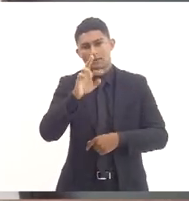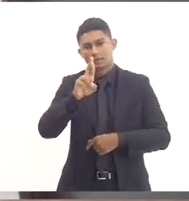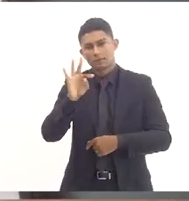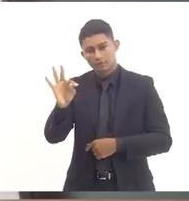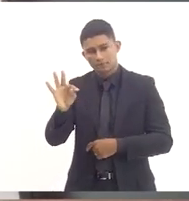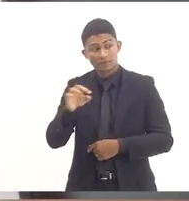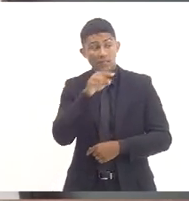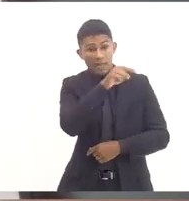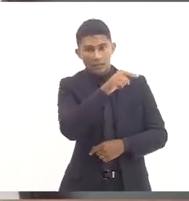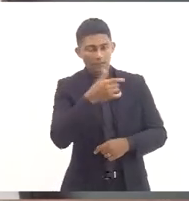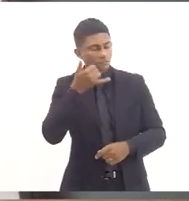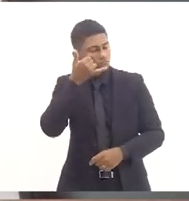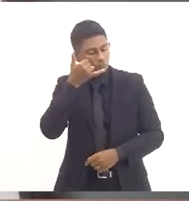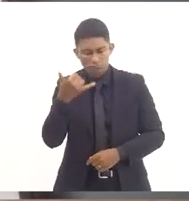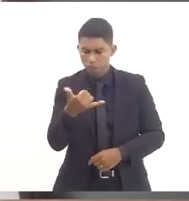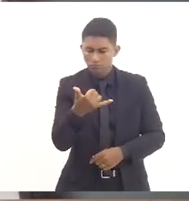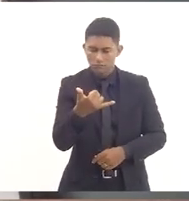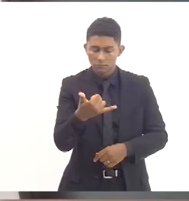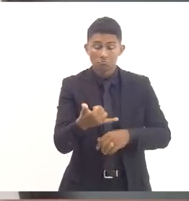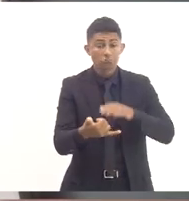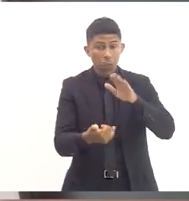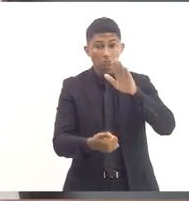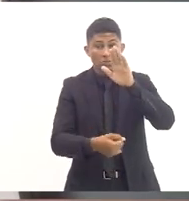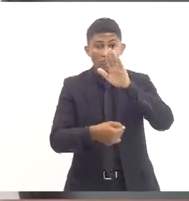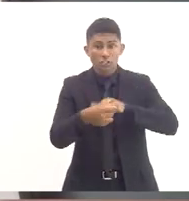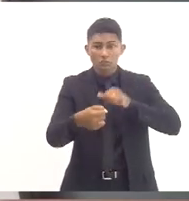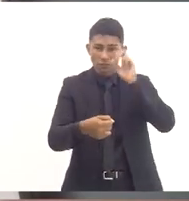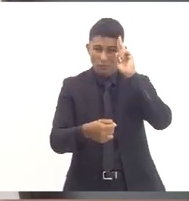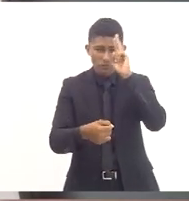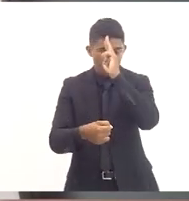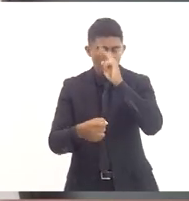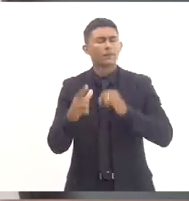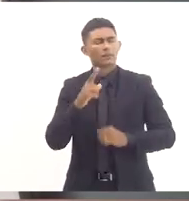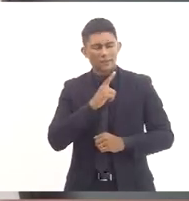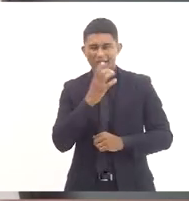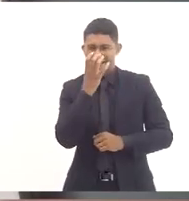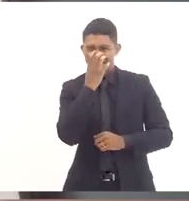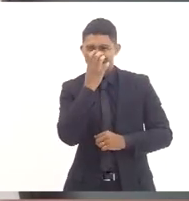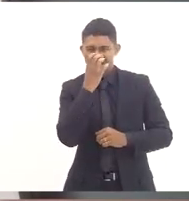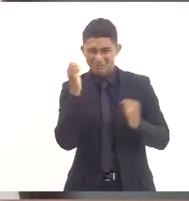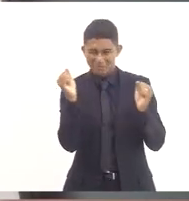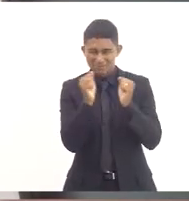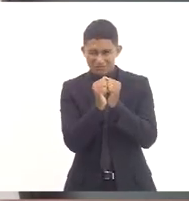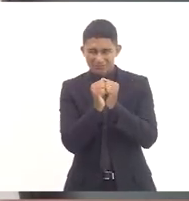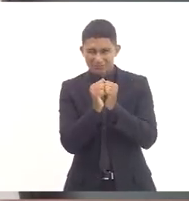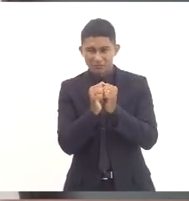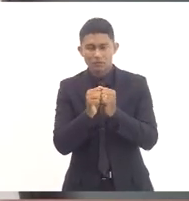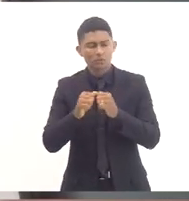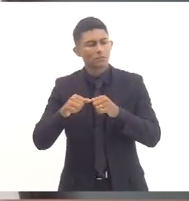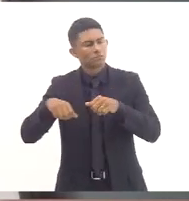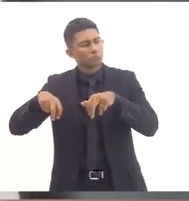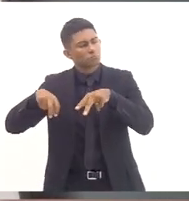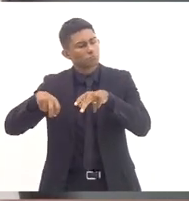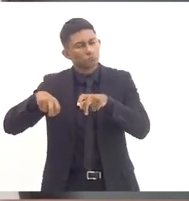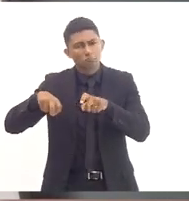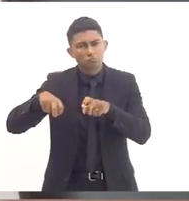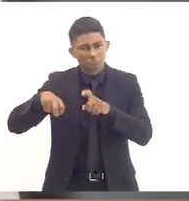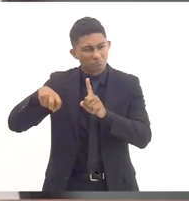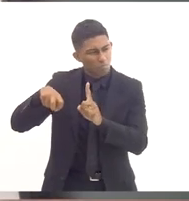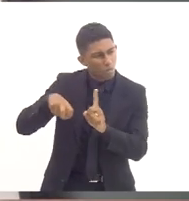ela chamou o Uber ela tem um cão-guia e quando ela desceu com cão-guia para entrar o Uber não deixou entrar no carro